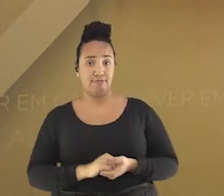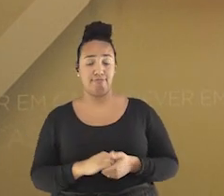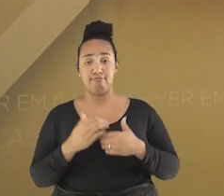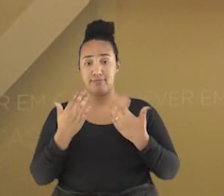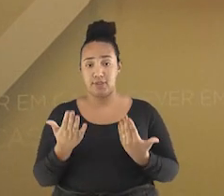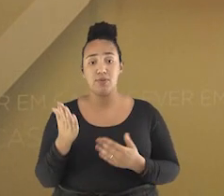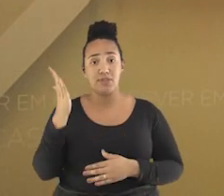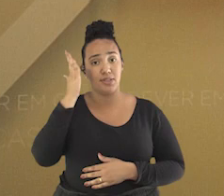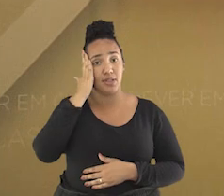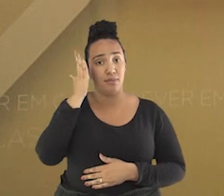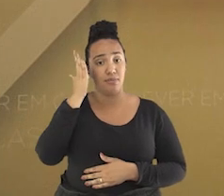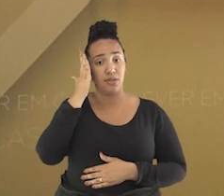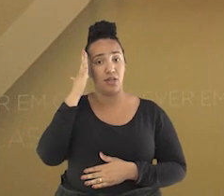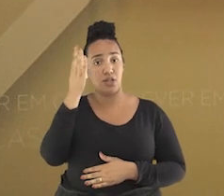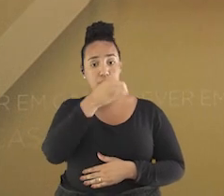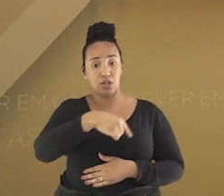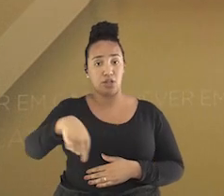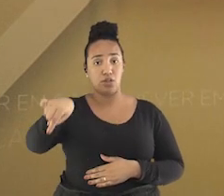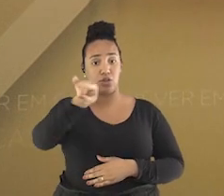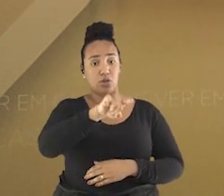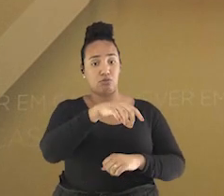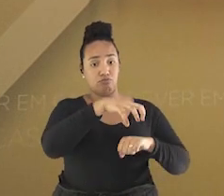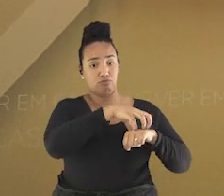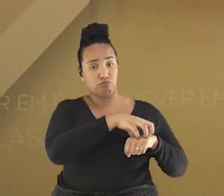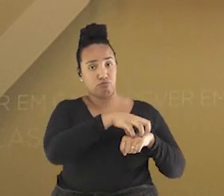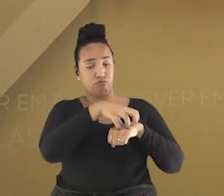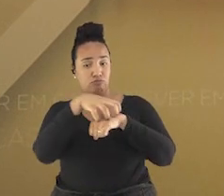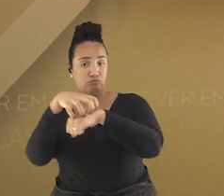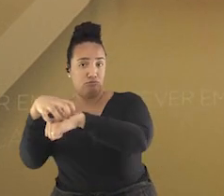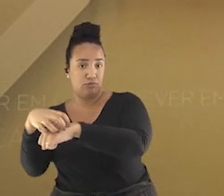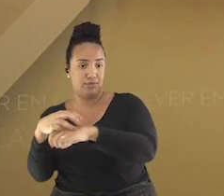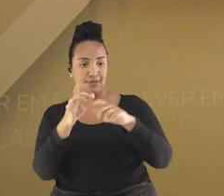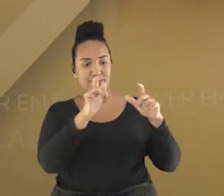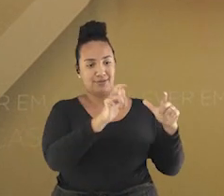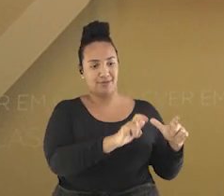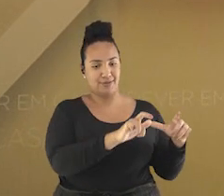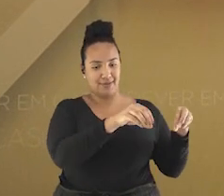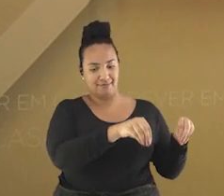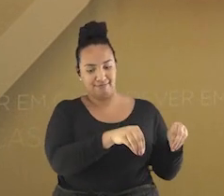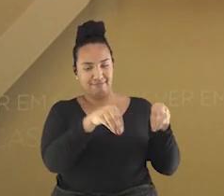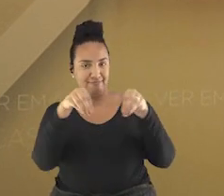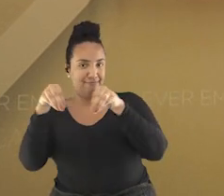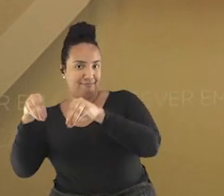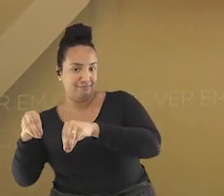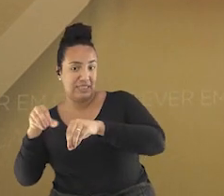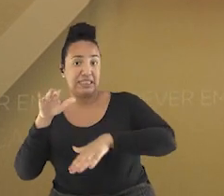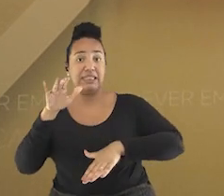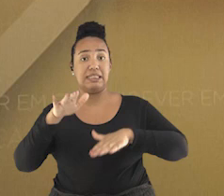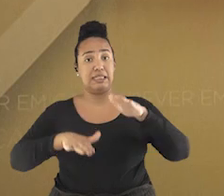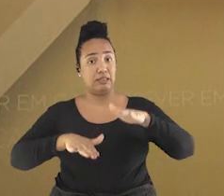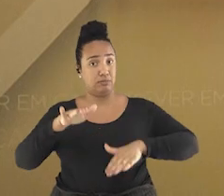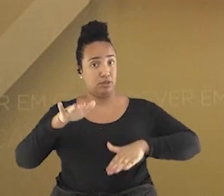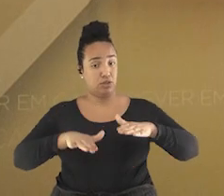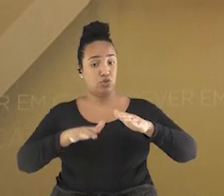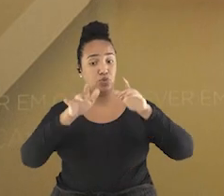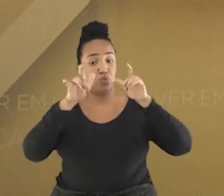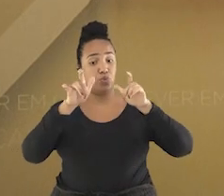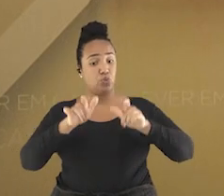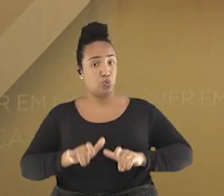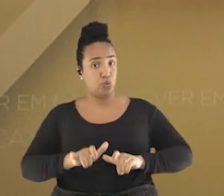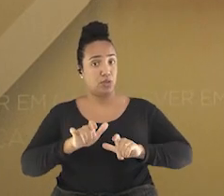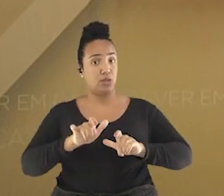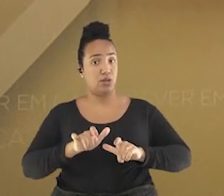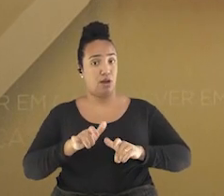formas que nós usamos para nos transportar de um local ao outro dependem de onde estamos no